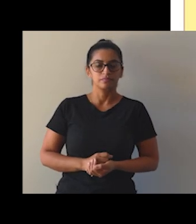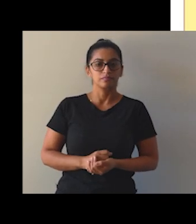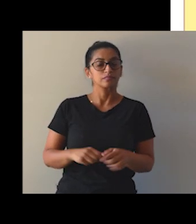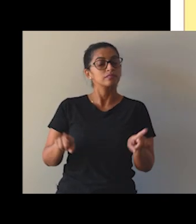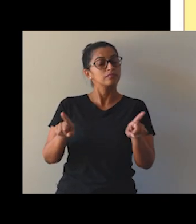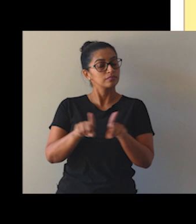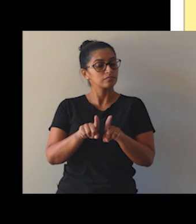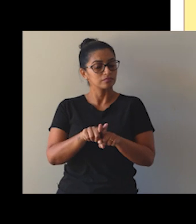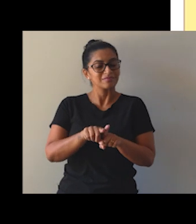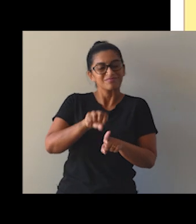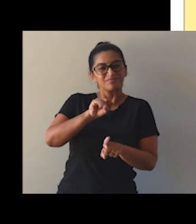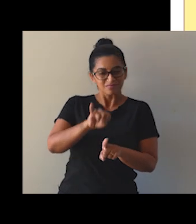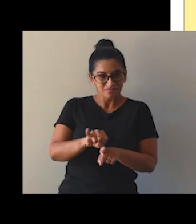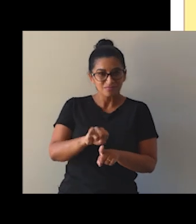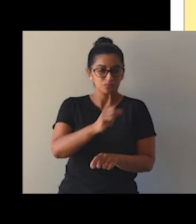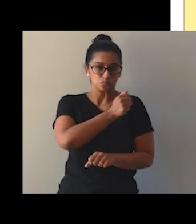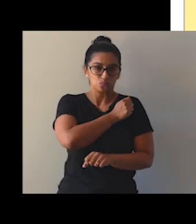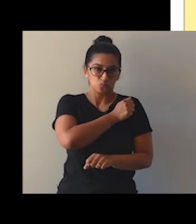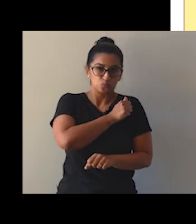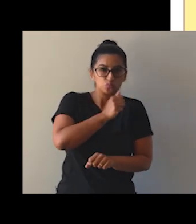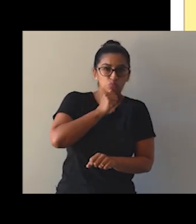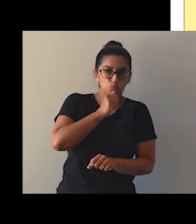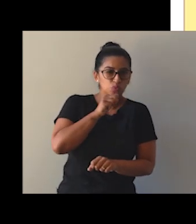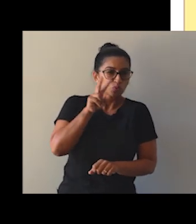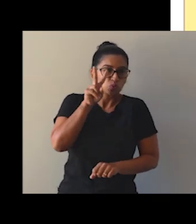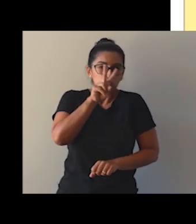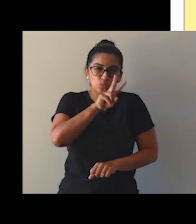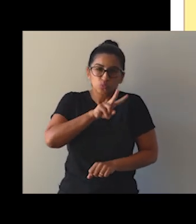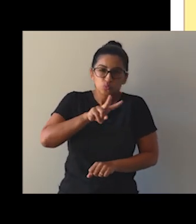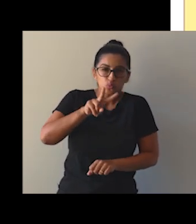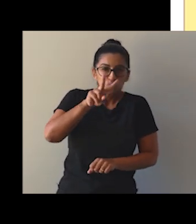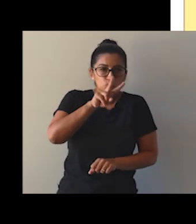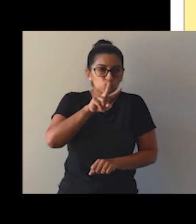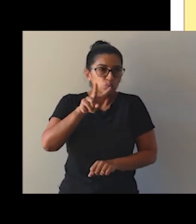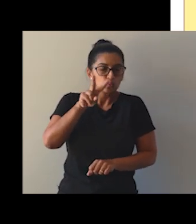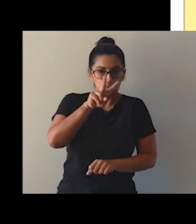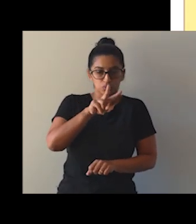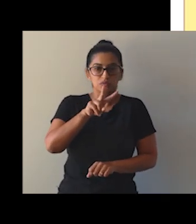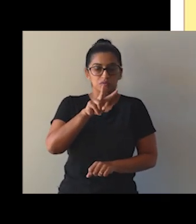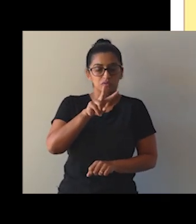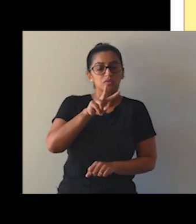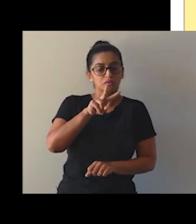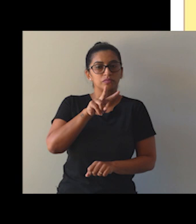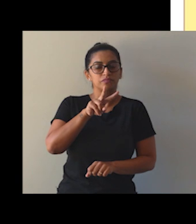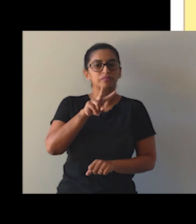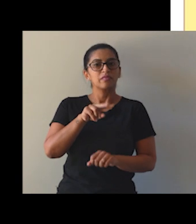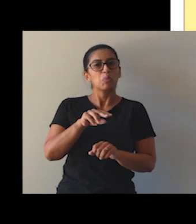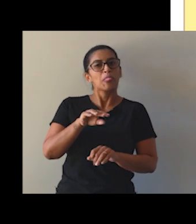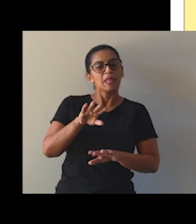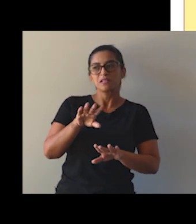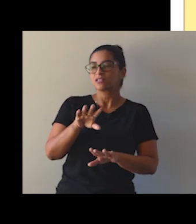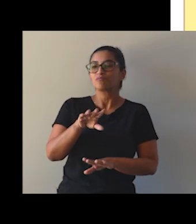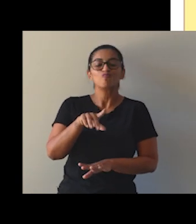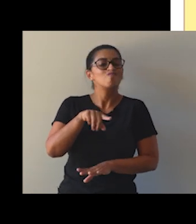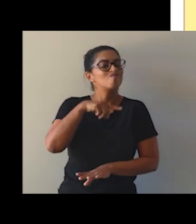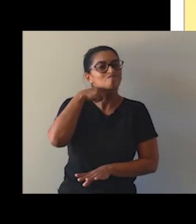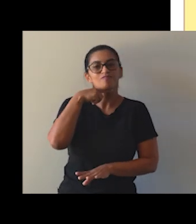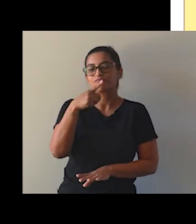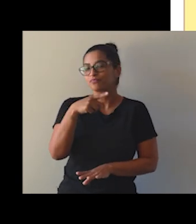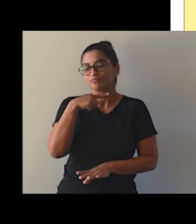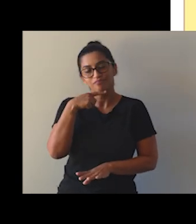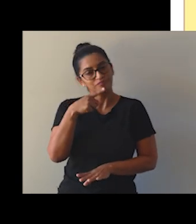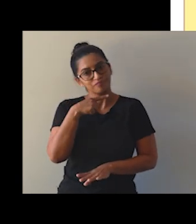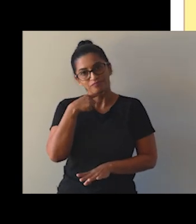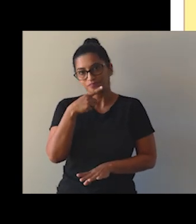Mesmo com resíduo visual, algumas crianças, alguns deficientes visuais, eles não